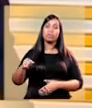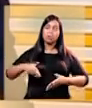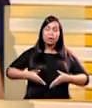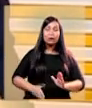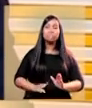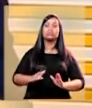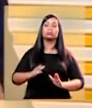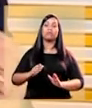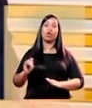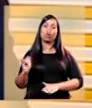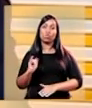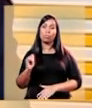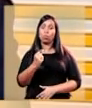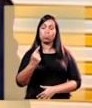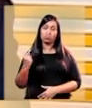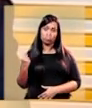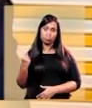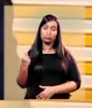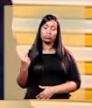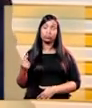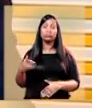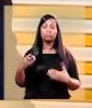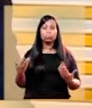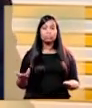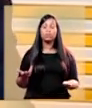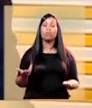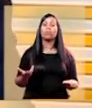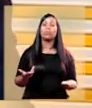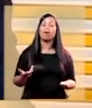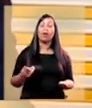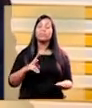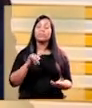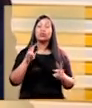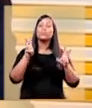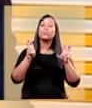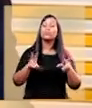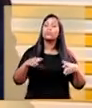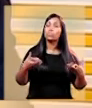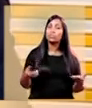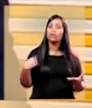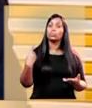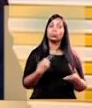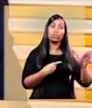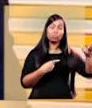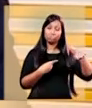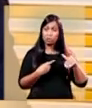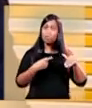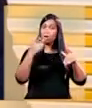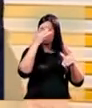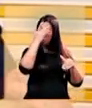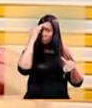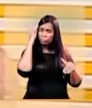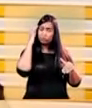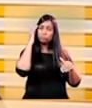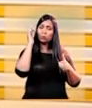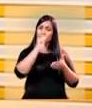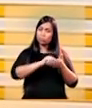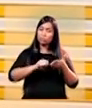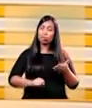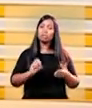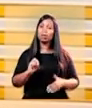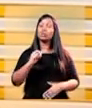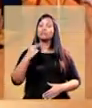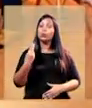irmão novinho para o TEIA, né? E aí vem a questão, vamos chamar alguém do